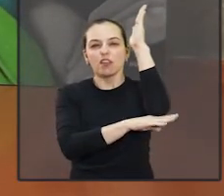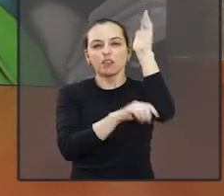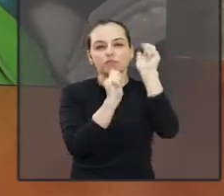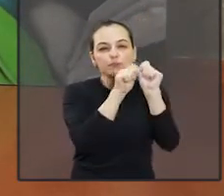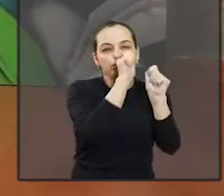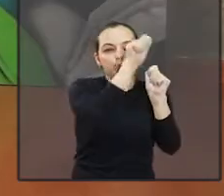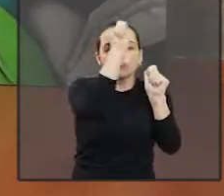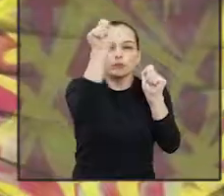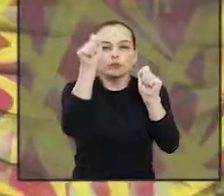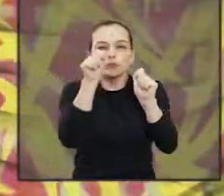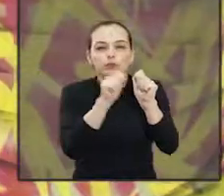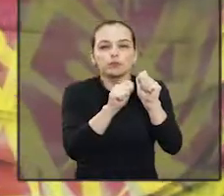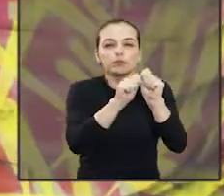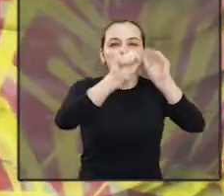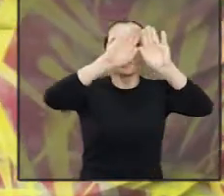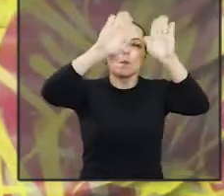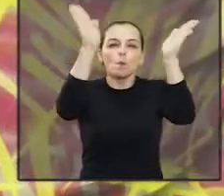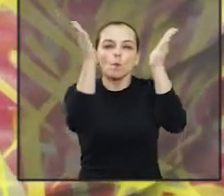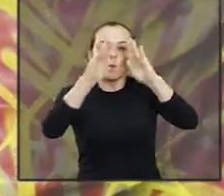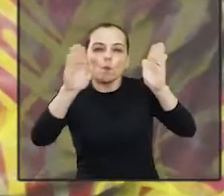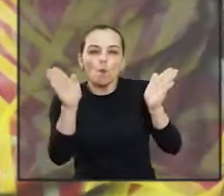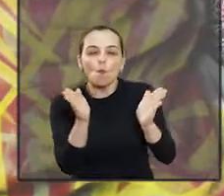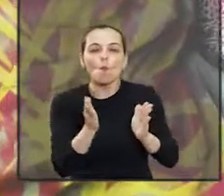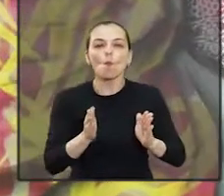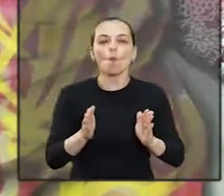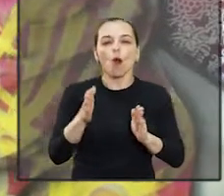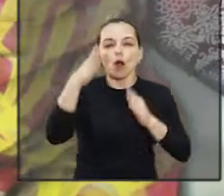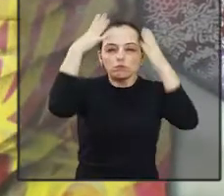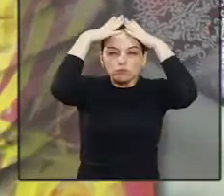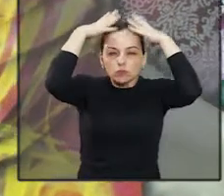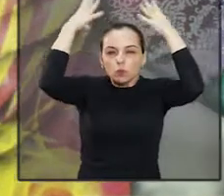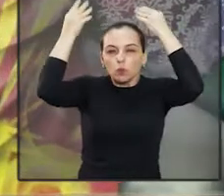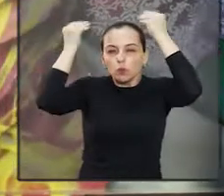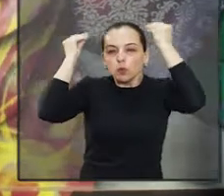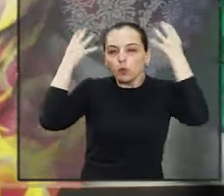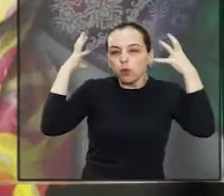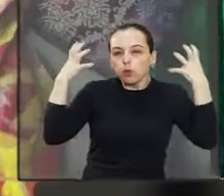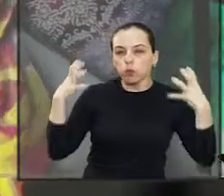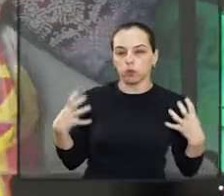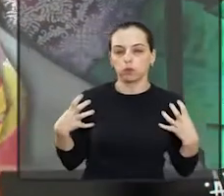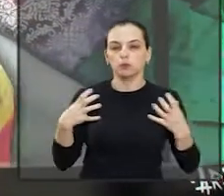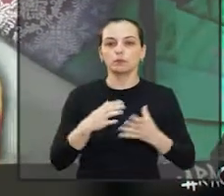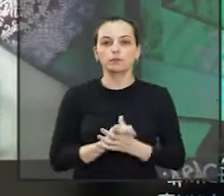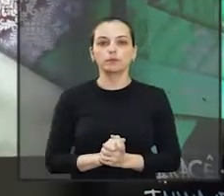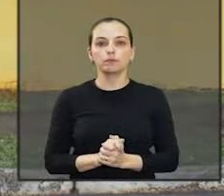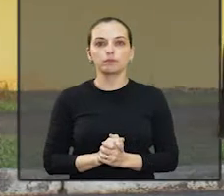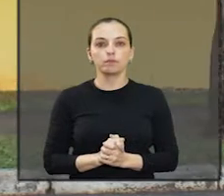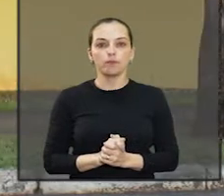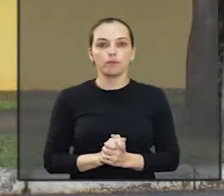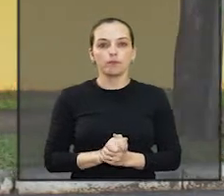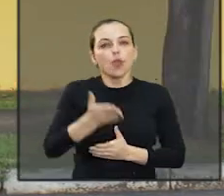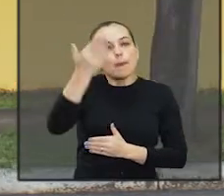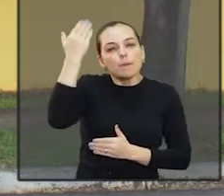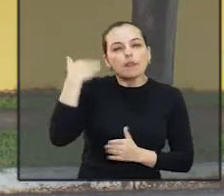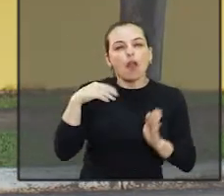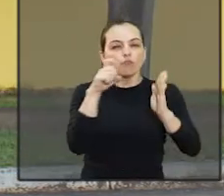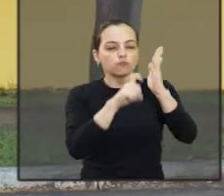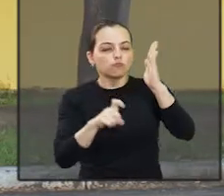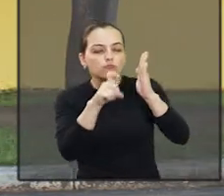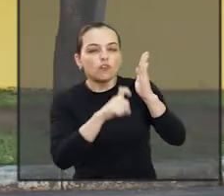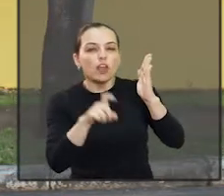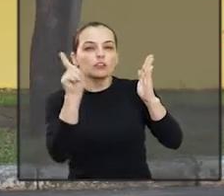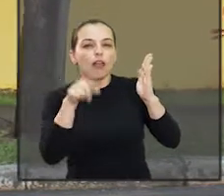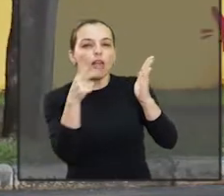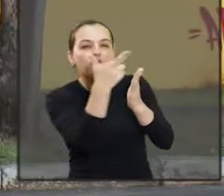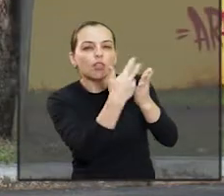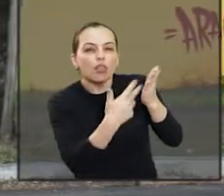série de suculentas. O grafite mesmo, no início era uma forma de expressão mesmo, independente de vender ou não, era o